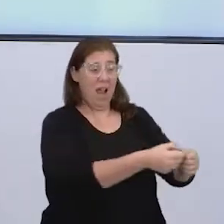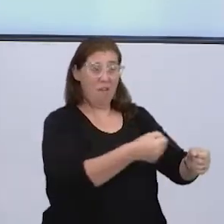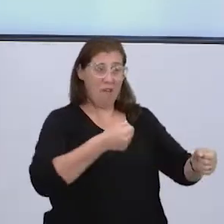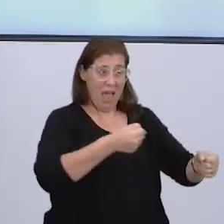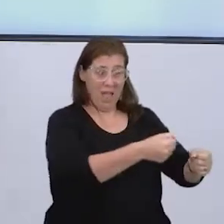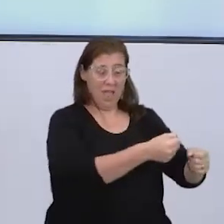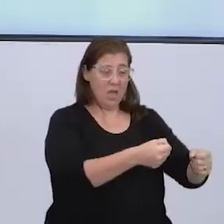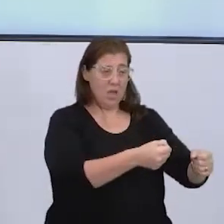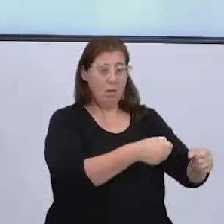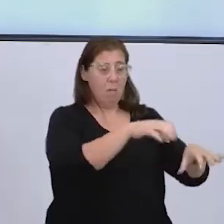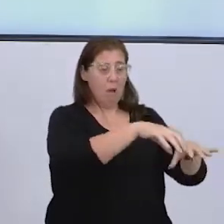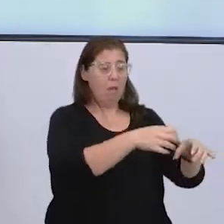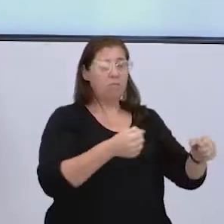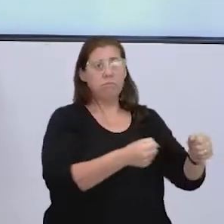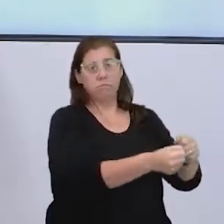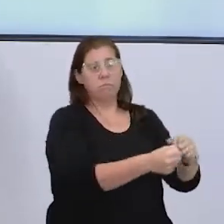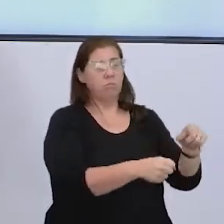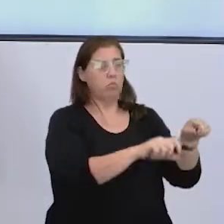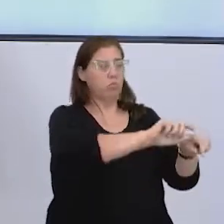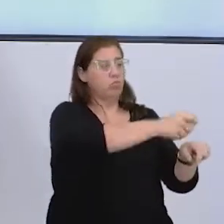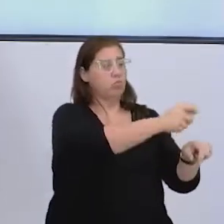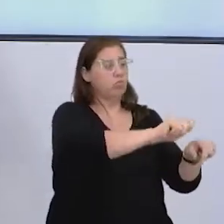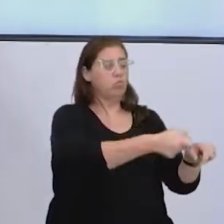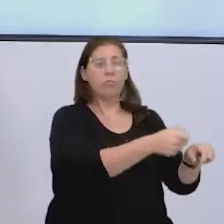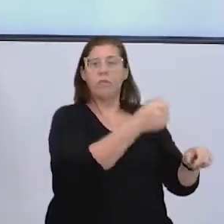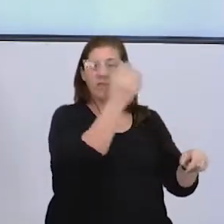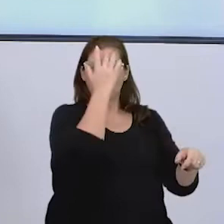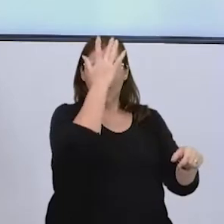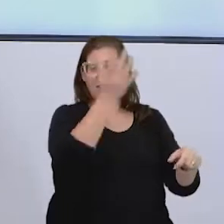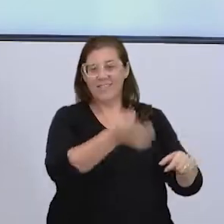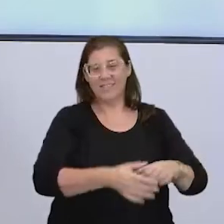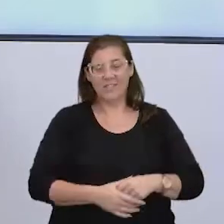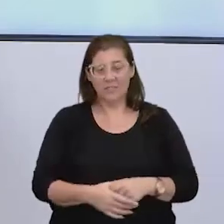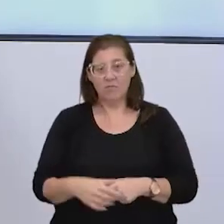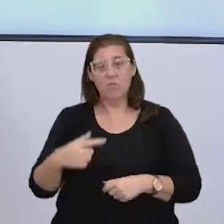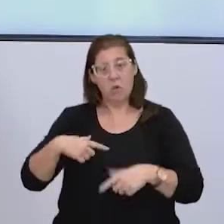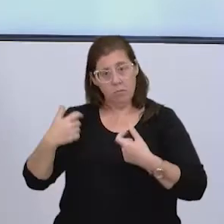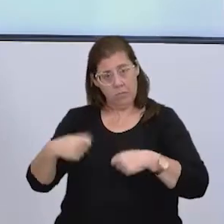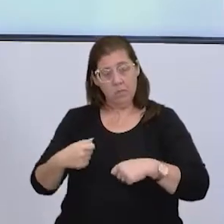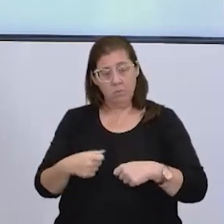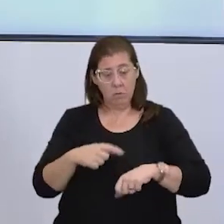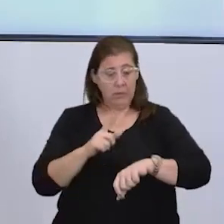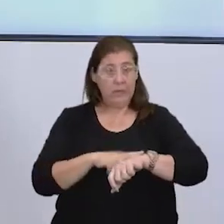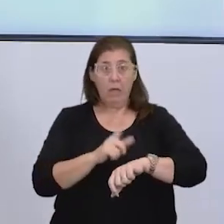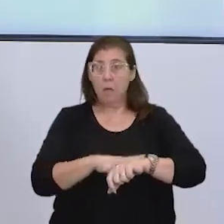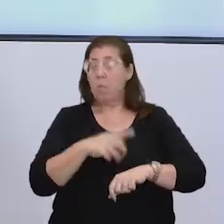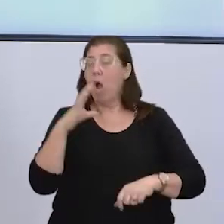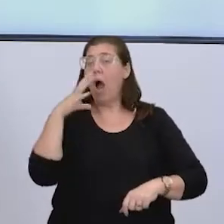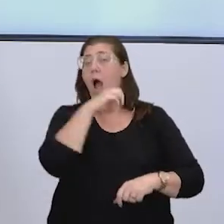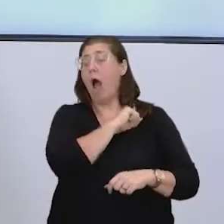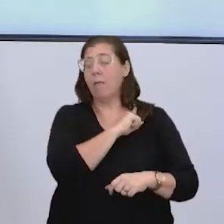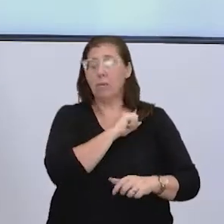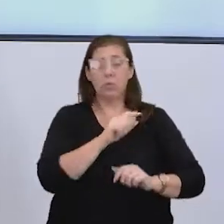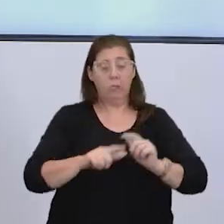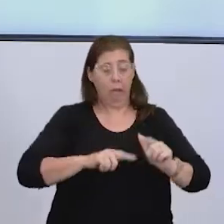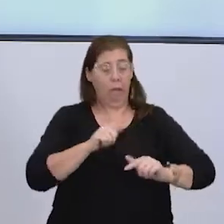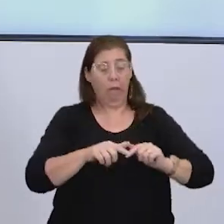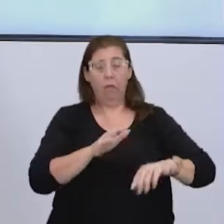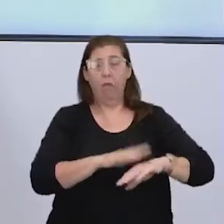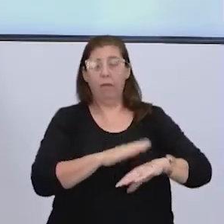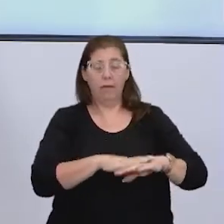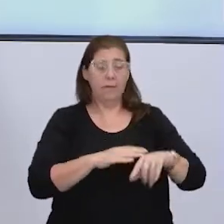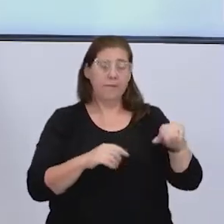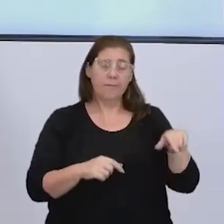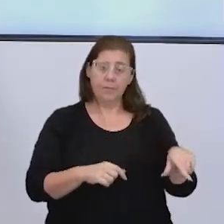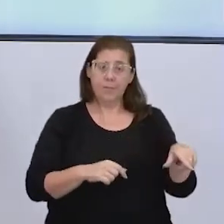tanto que criou-se em mim, Fabiana, uma necessidade de otimizar o meu tempo para o trabalho, e isso